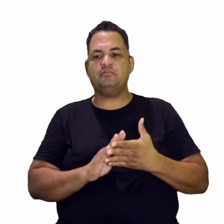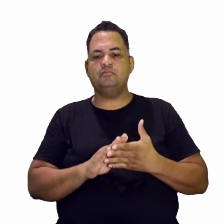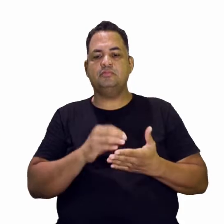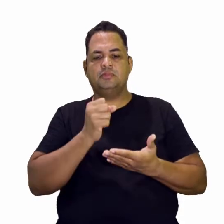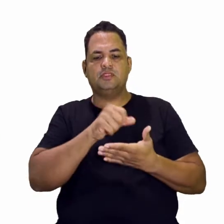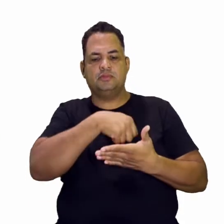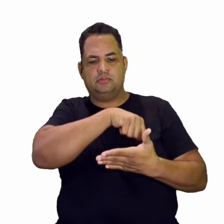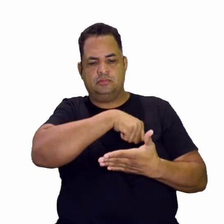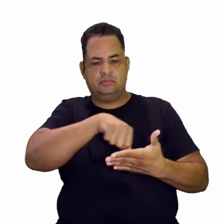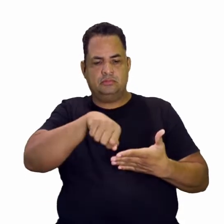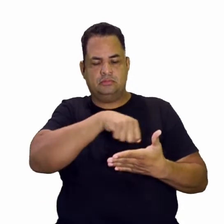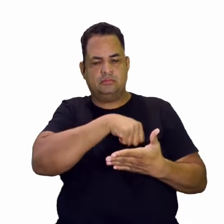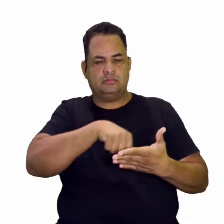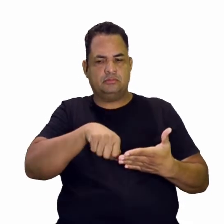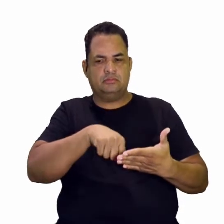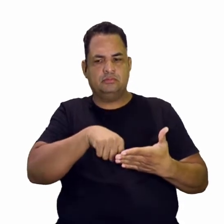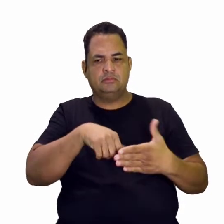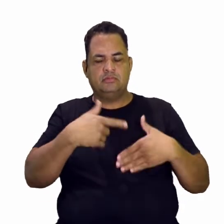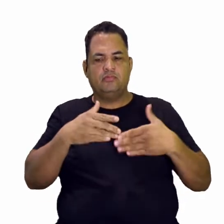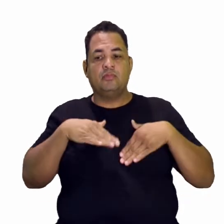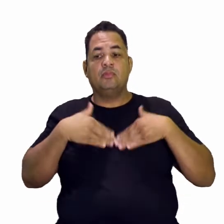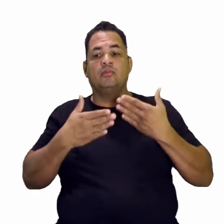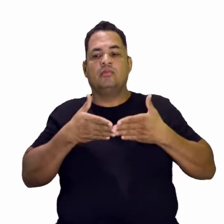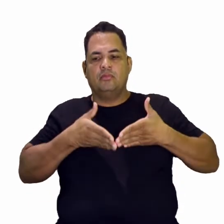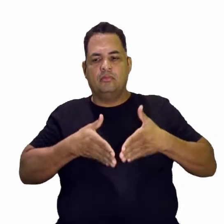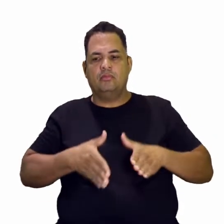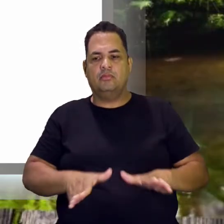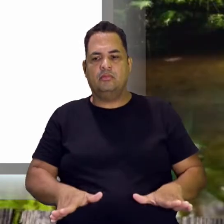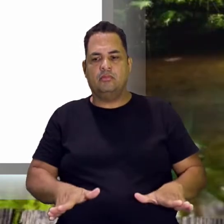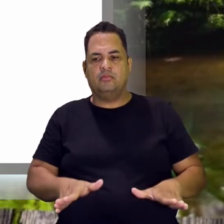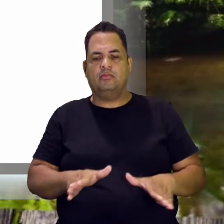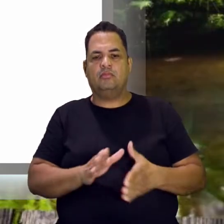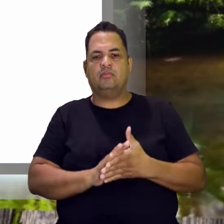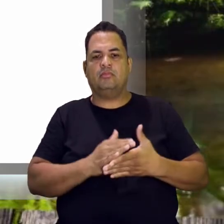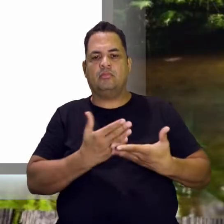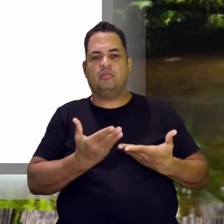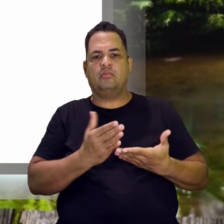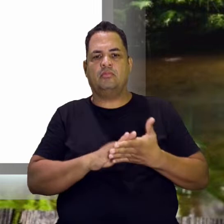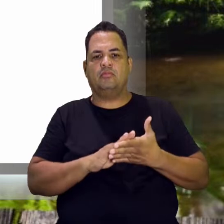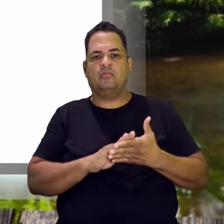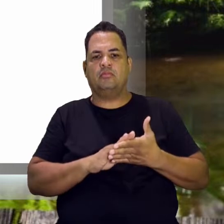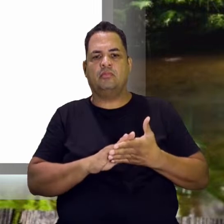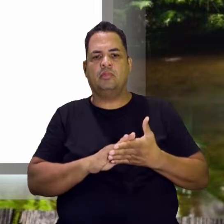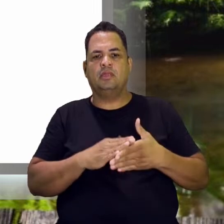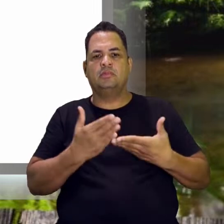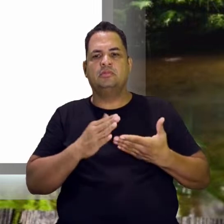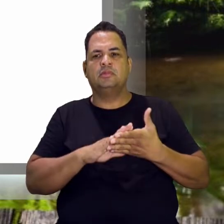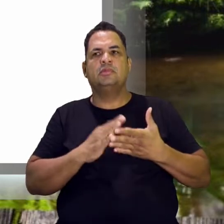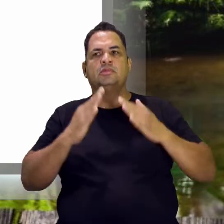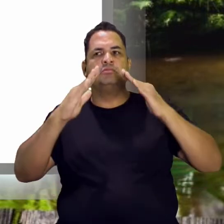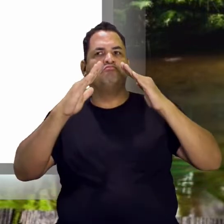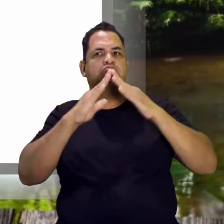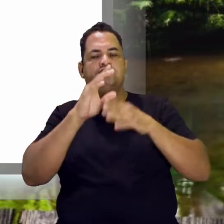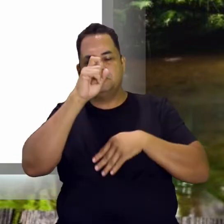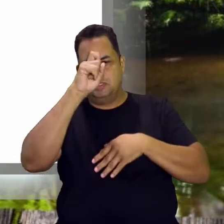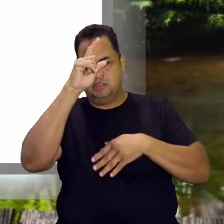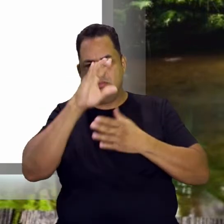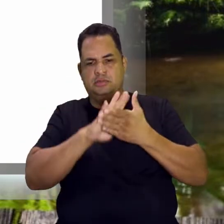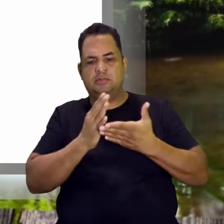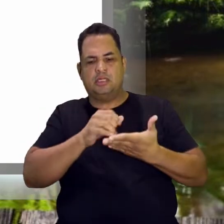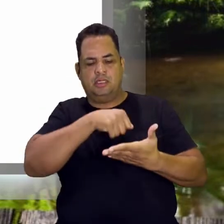registrados, olha aqui para mim. Quando nós nascemos, o bebê, antes de sair da maternidade, às vezes, ele já recebe